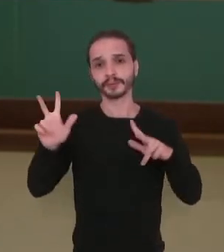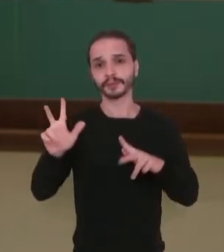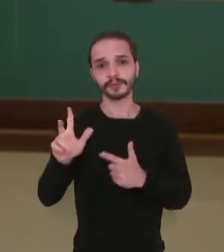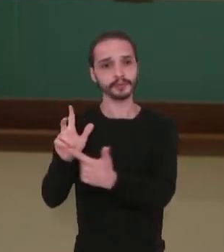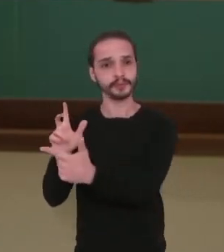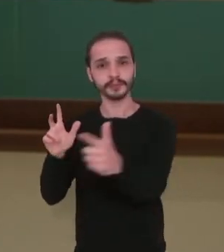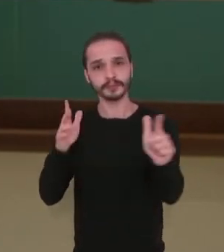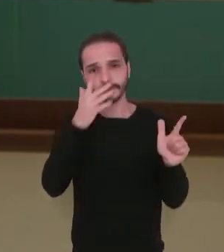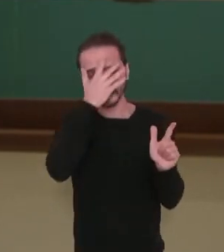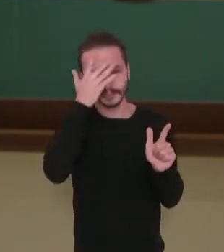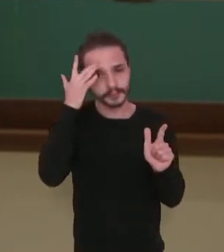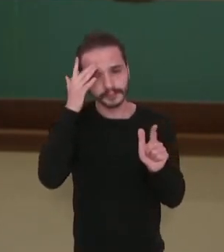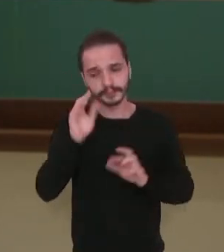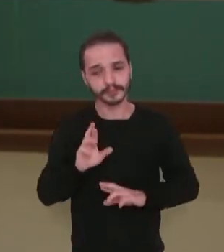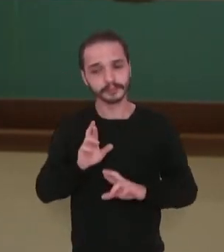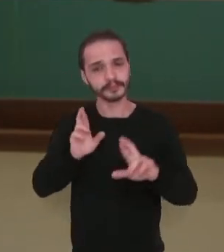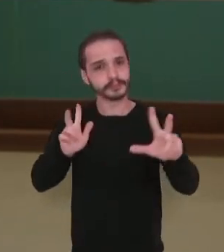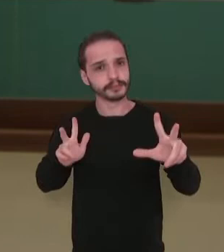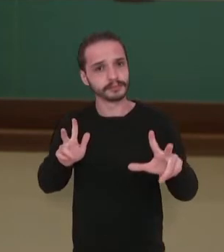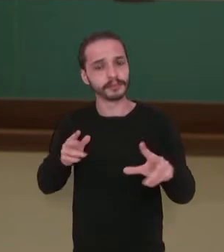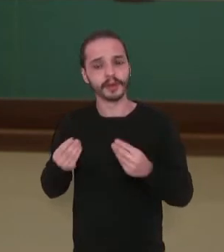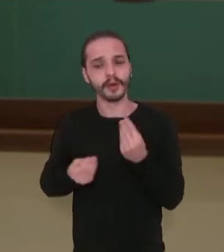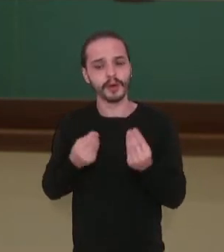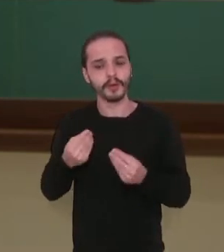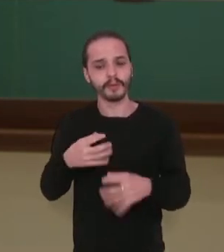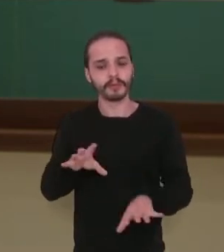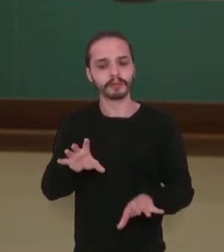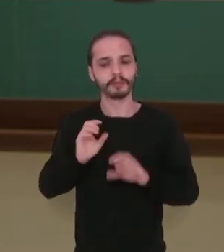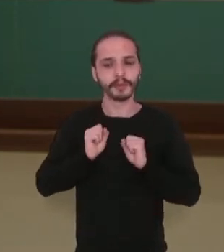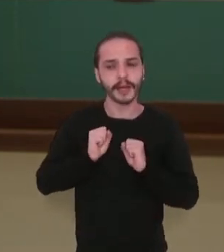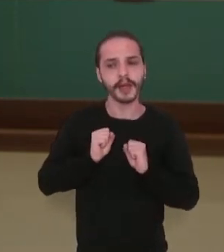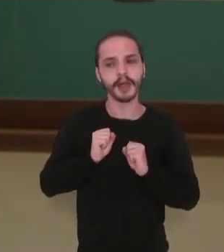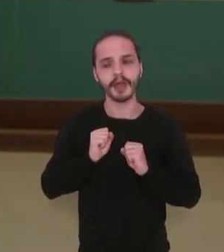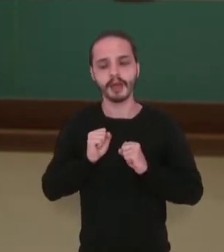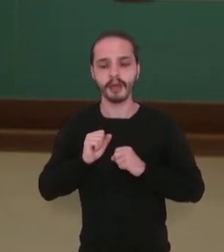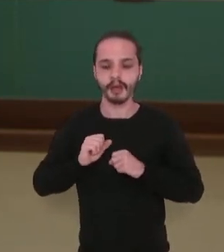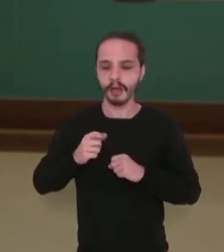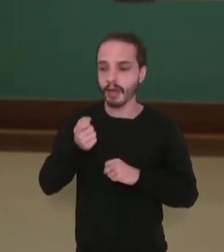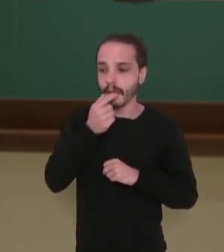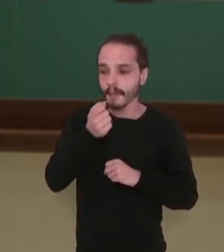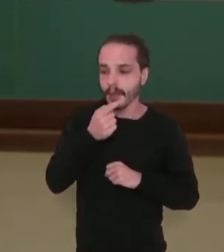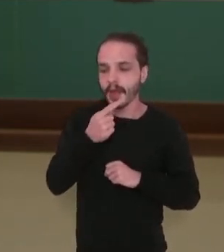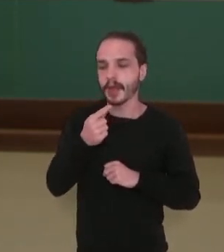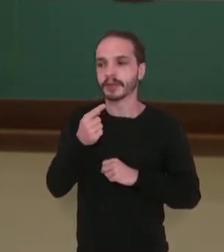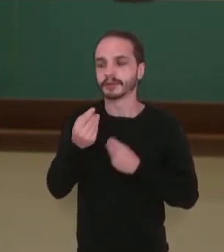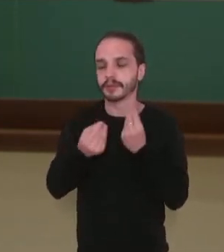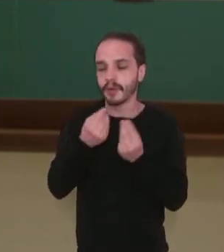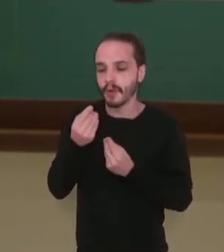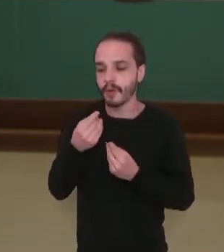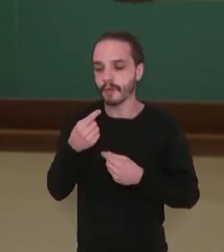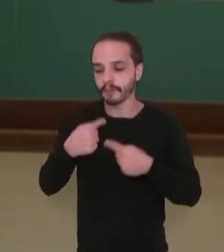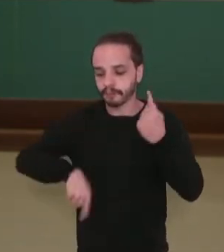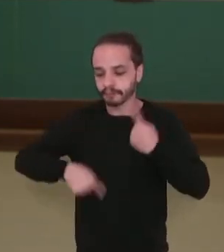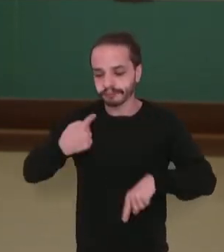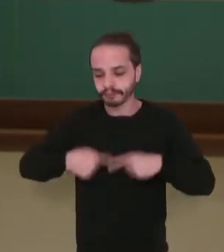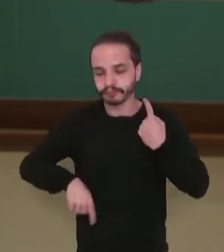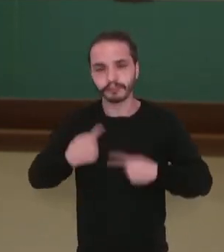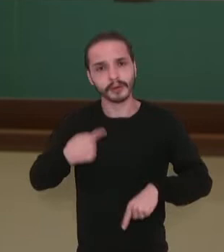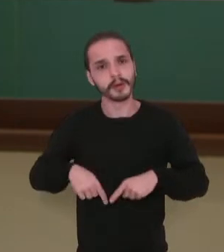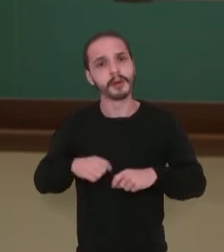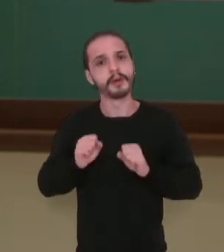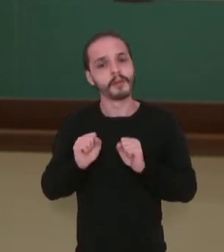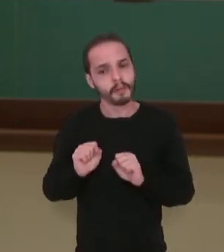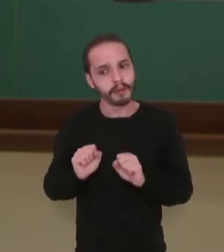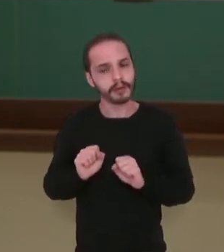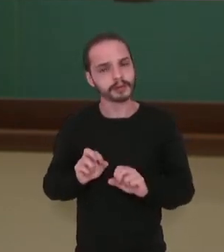da outra pessoa, né? A forma como ele vai reagir, que ele pode reagir àquele medicamento é diferente. Então pode provocar